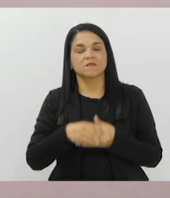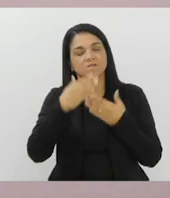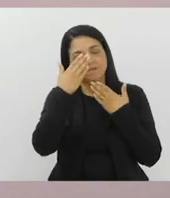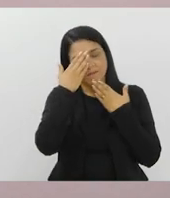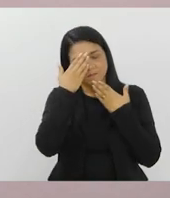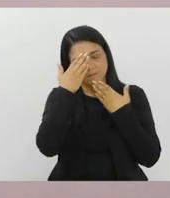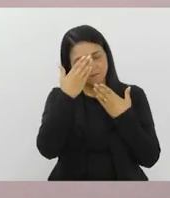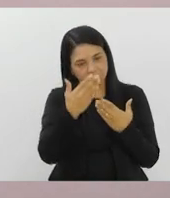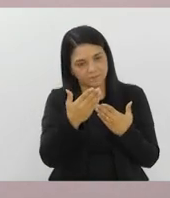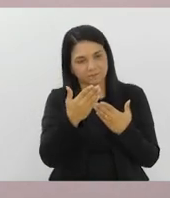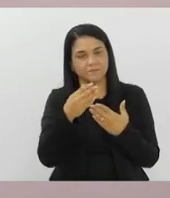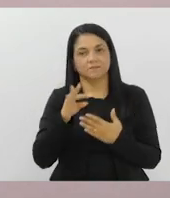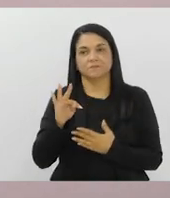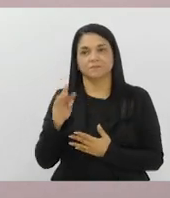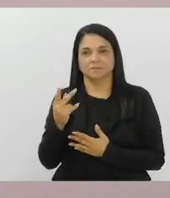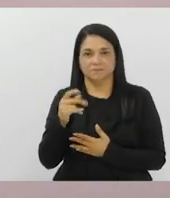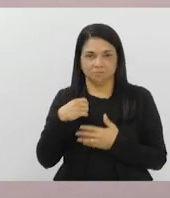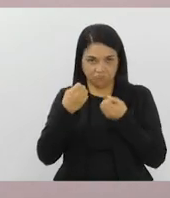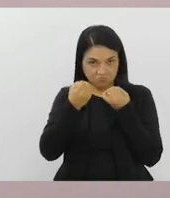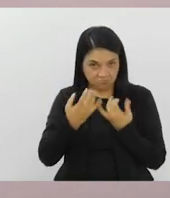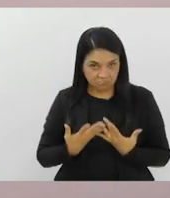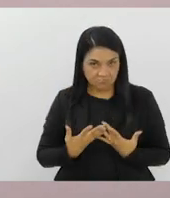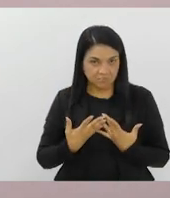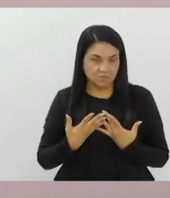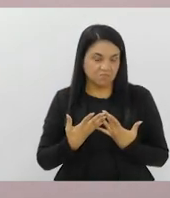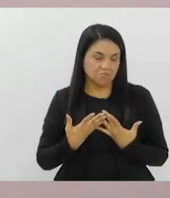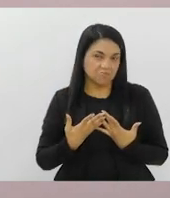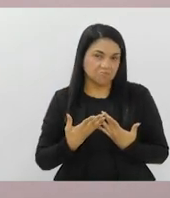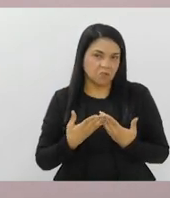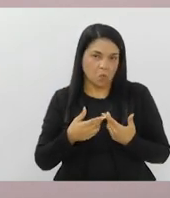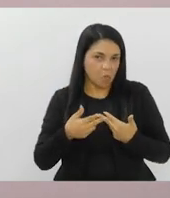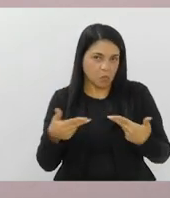agradecer, Thaís. Você quer falar alguma coisa final?